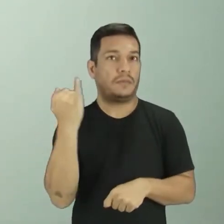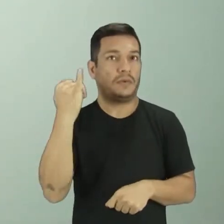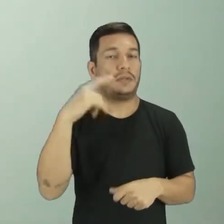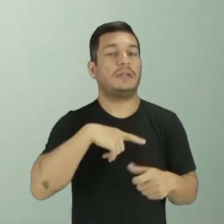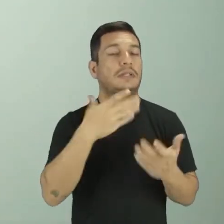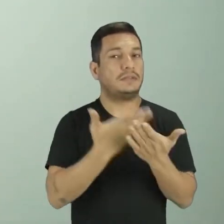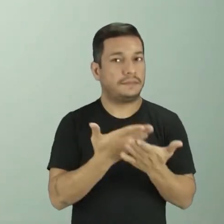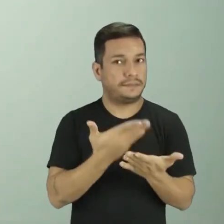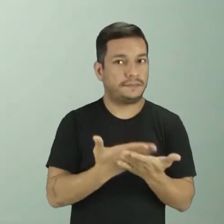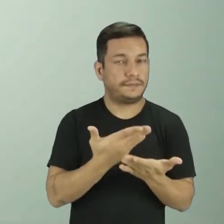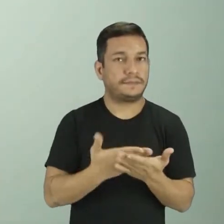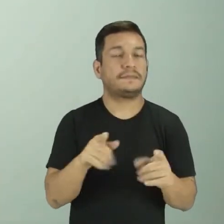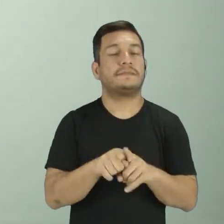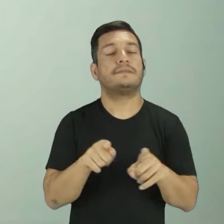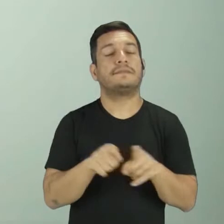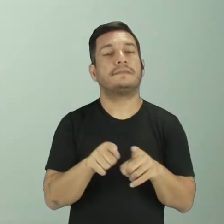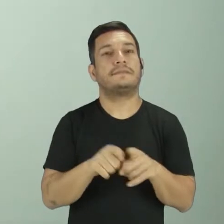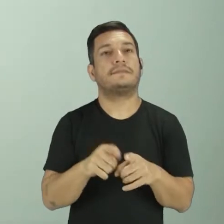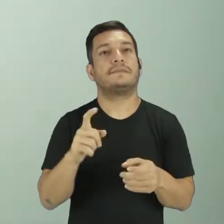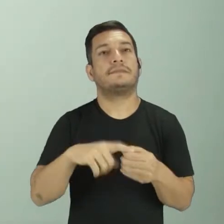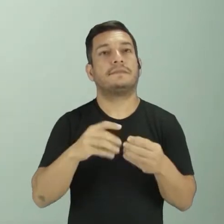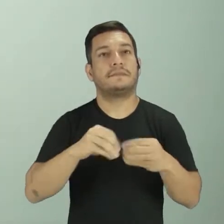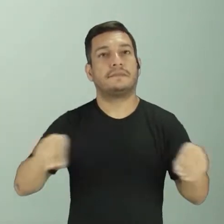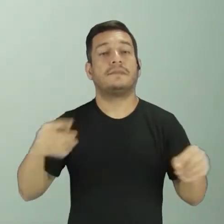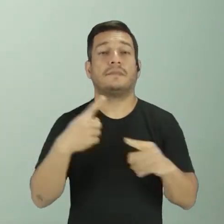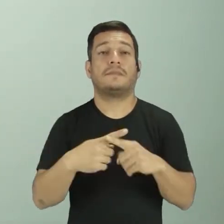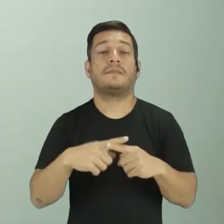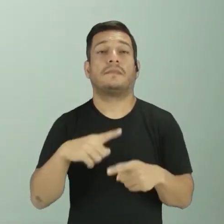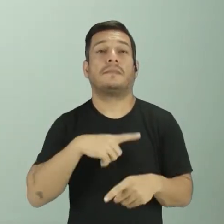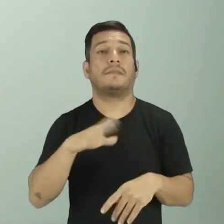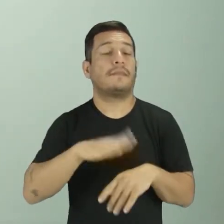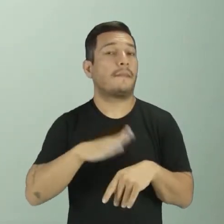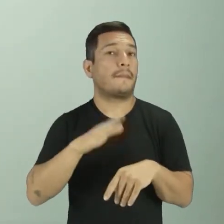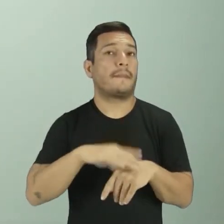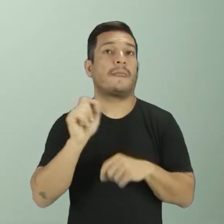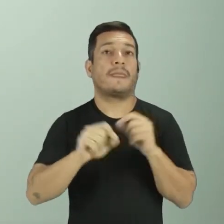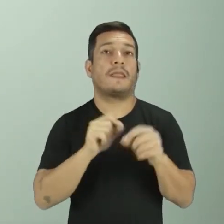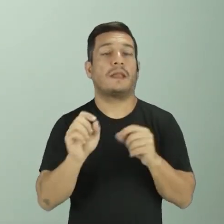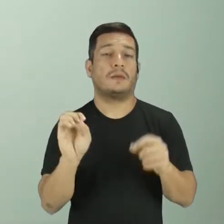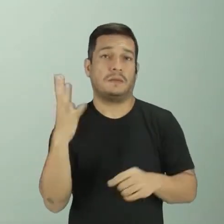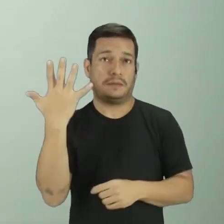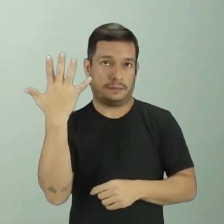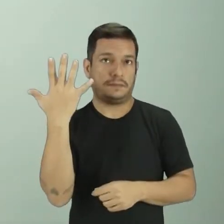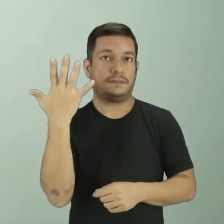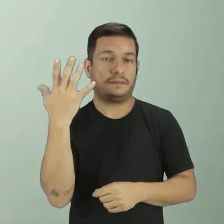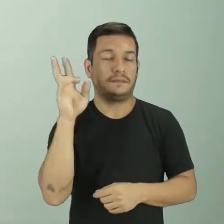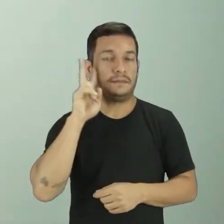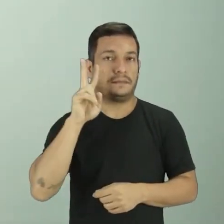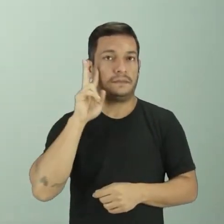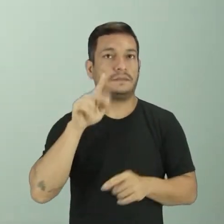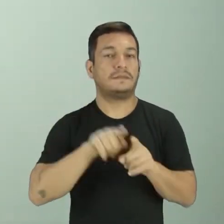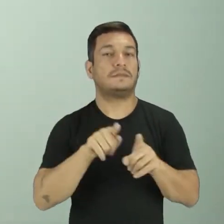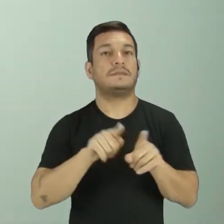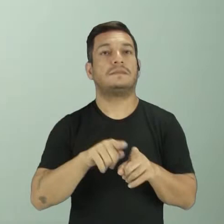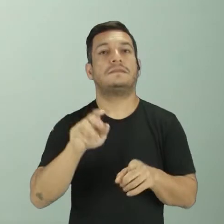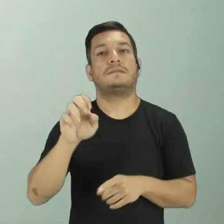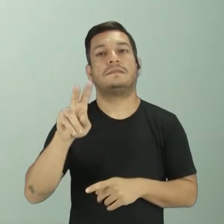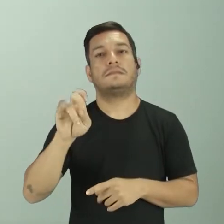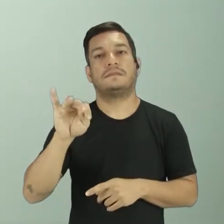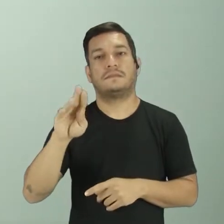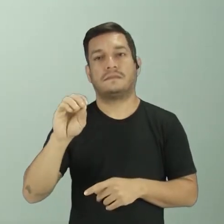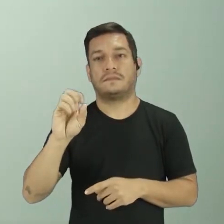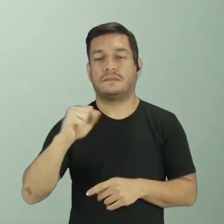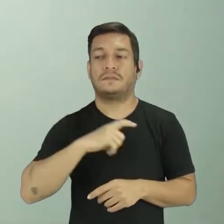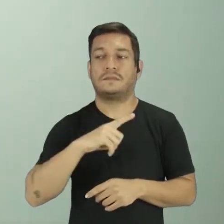nos estudos da meiose, porque é o que tem mais eventos, né? Lembrando os eventos,